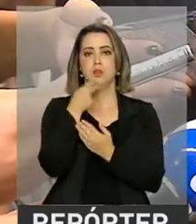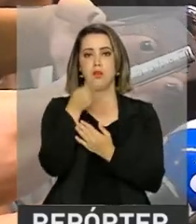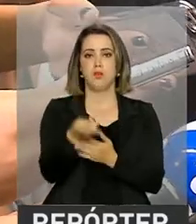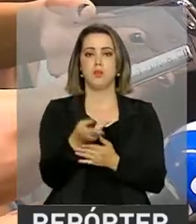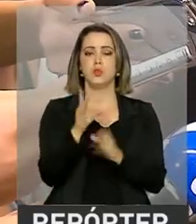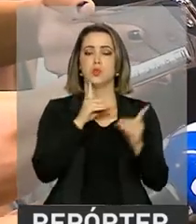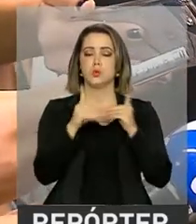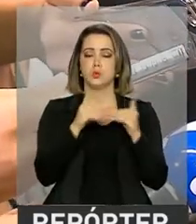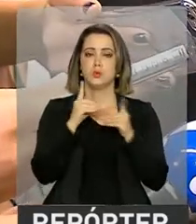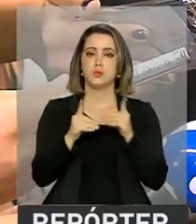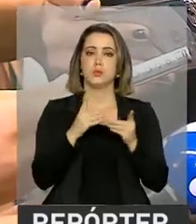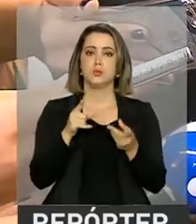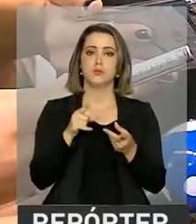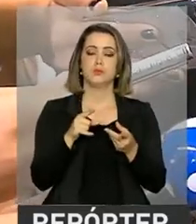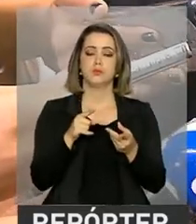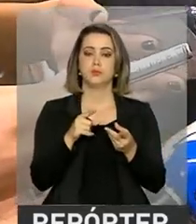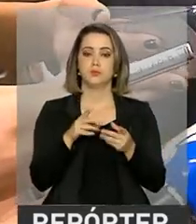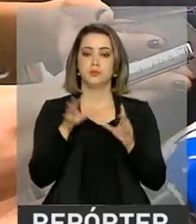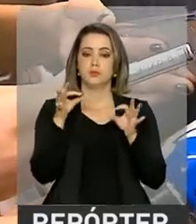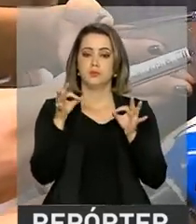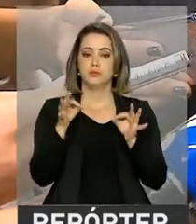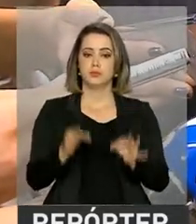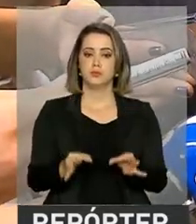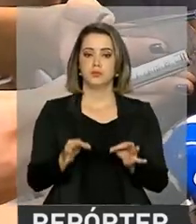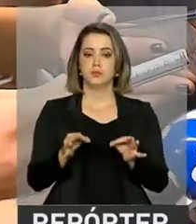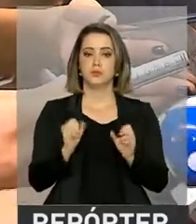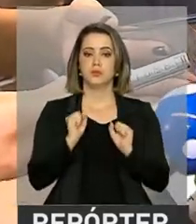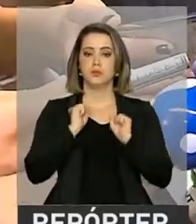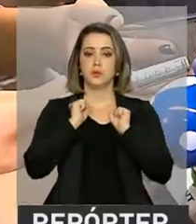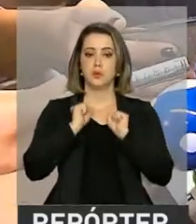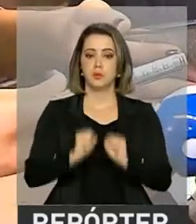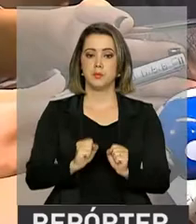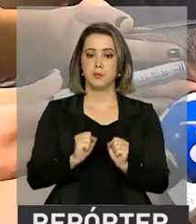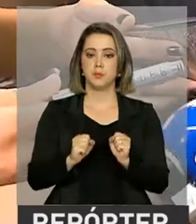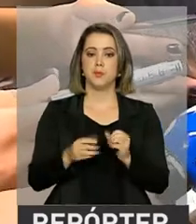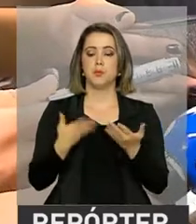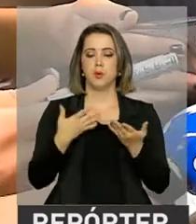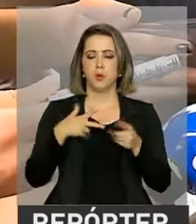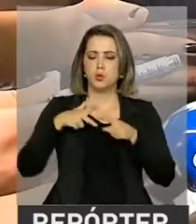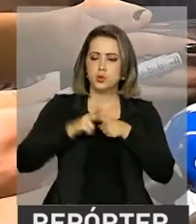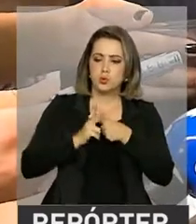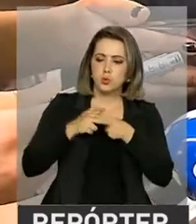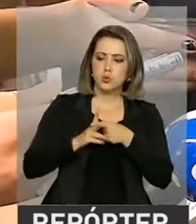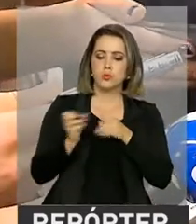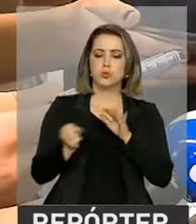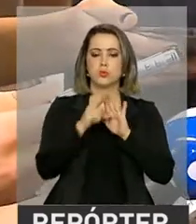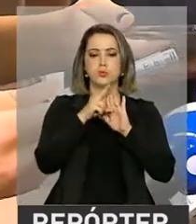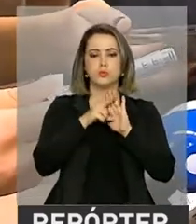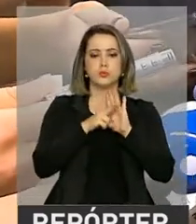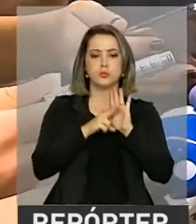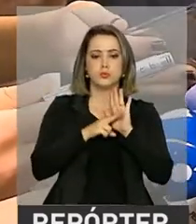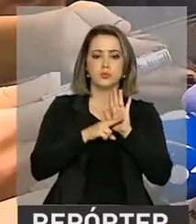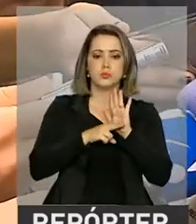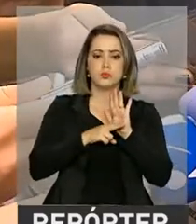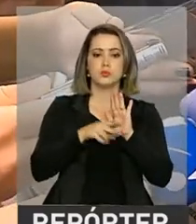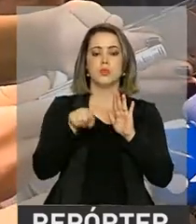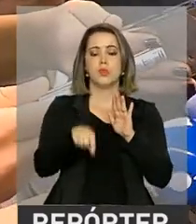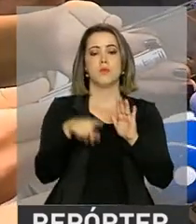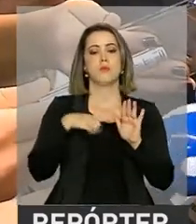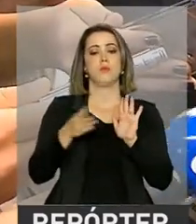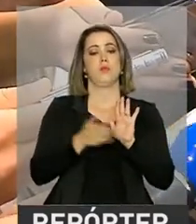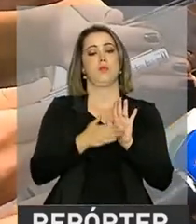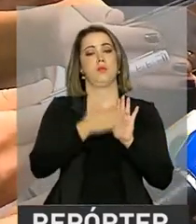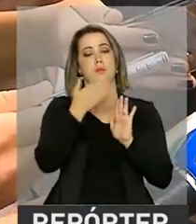discussão é perfeitamente possível ter seja emendado modificado meu papel como relator é